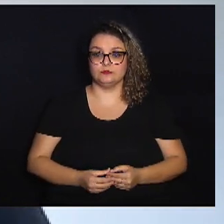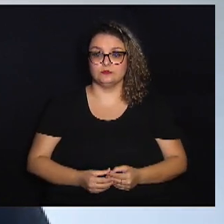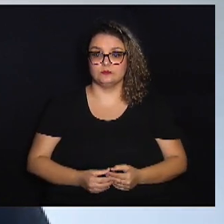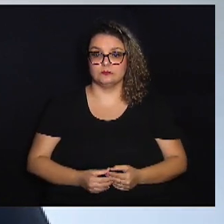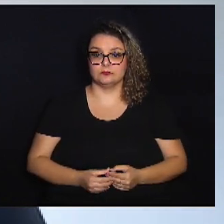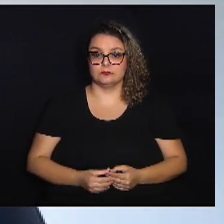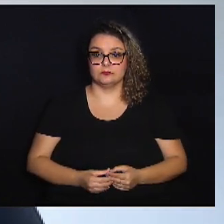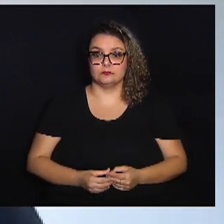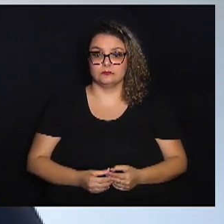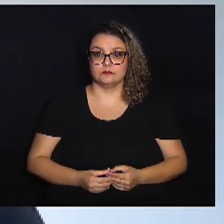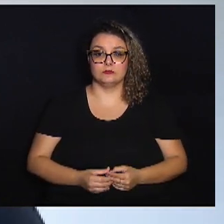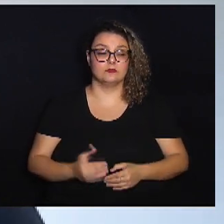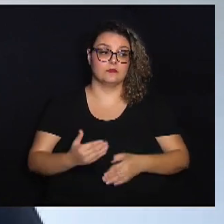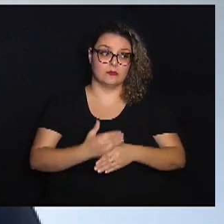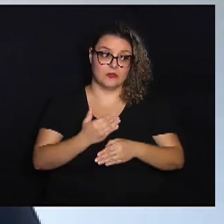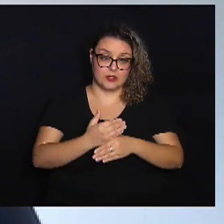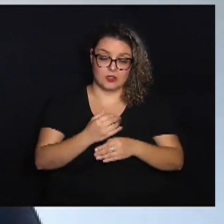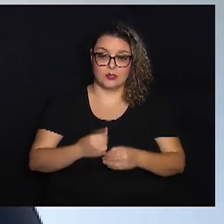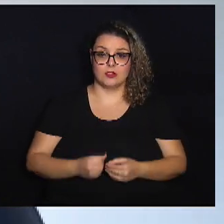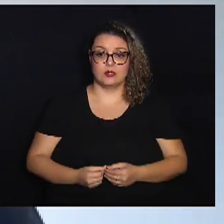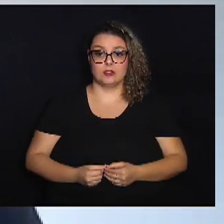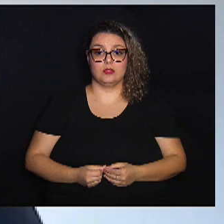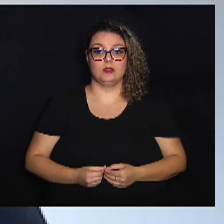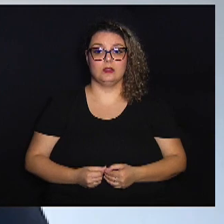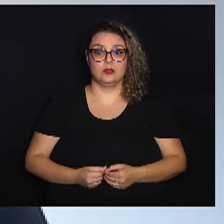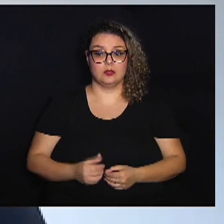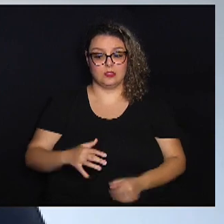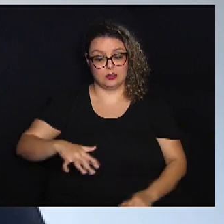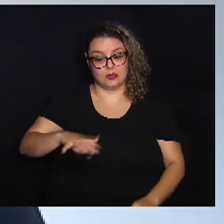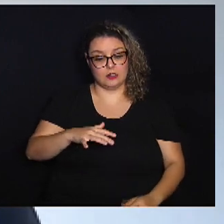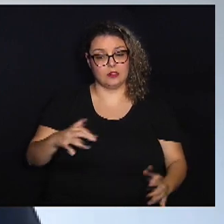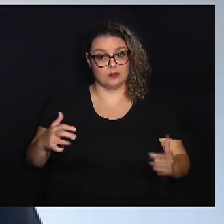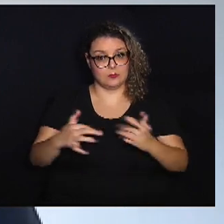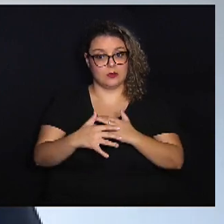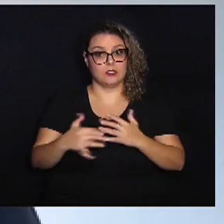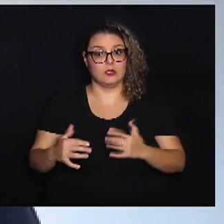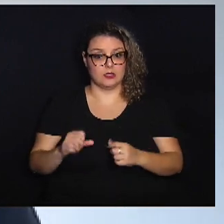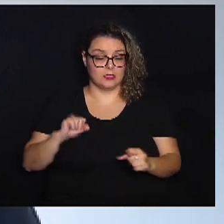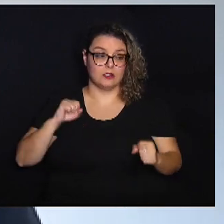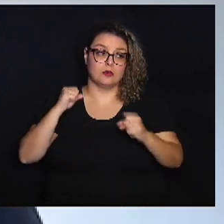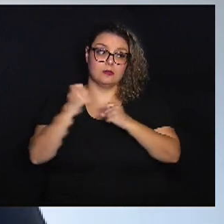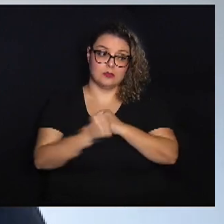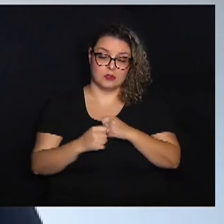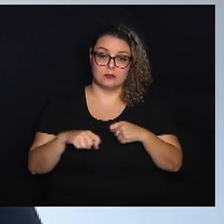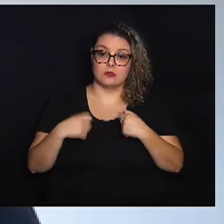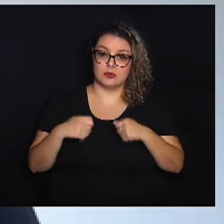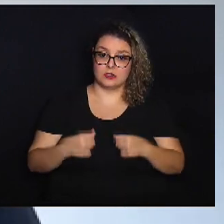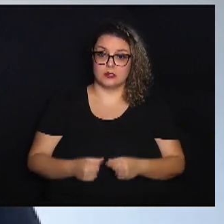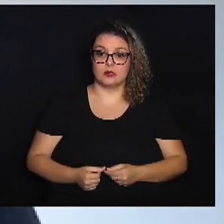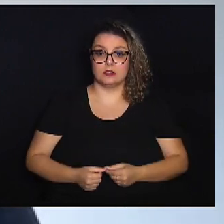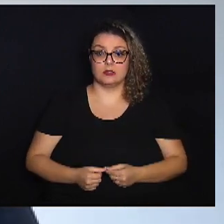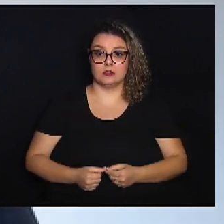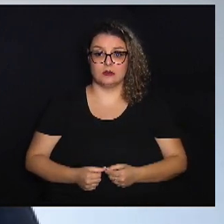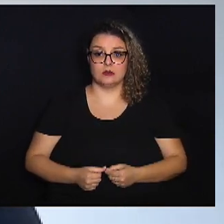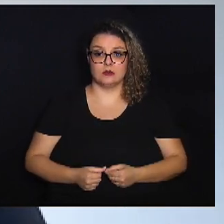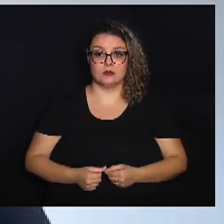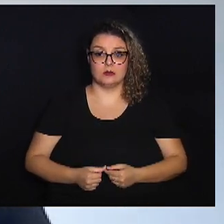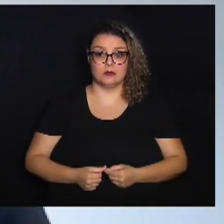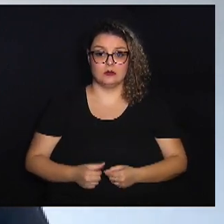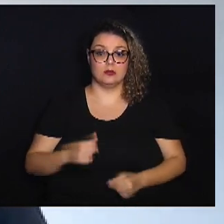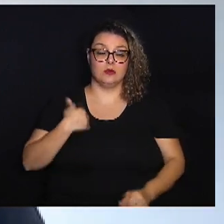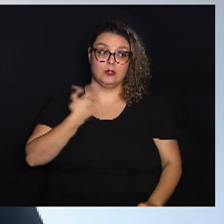de empreendimentos e de zonas urbanas que têm que ser protegidas, né? Então, nós estamos